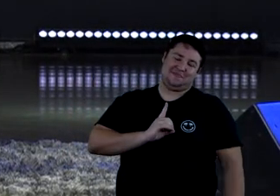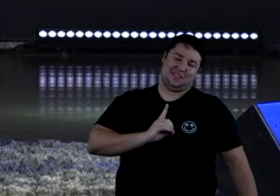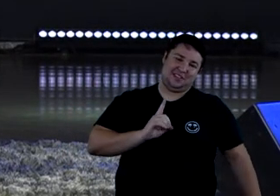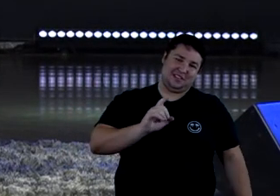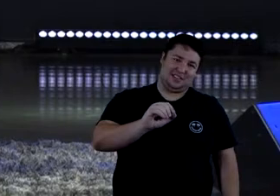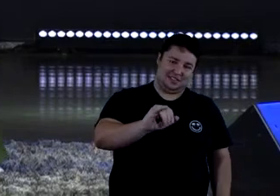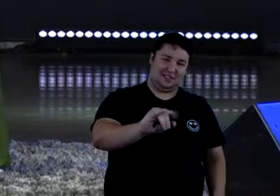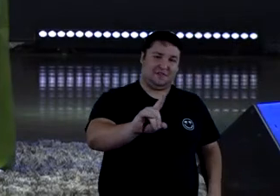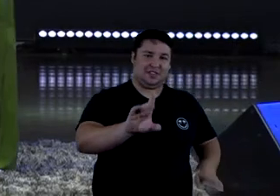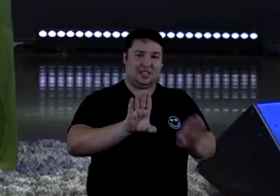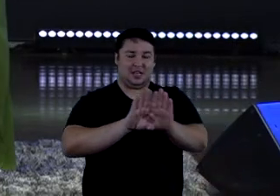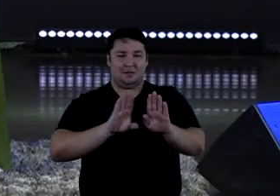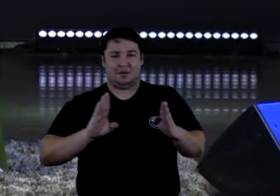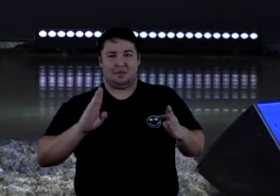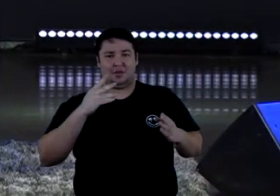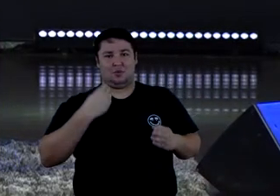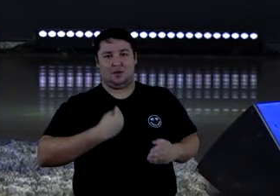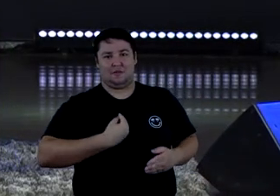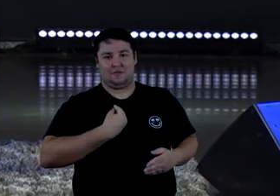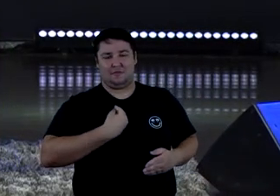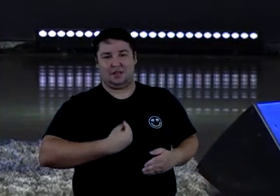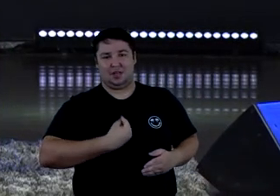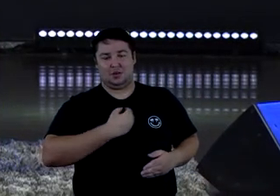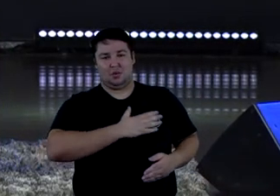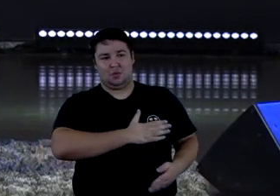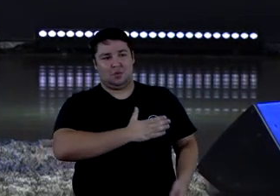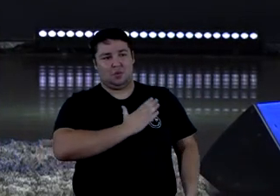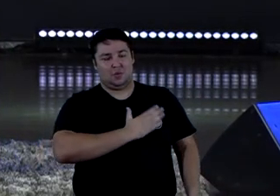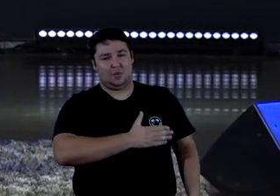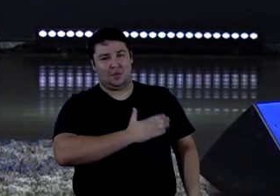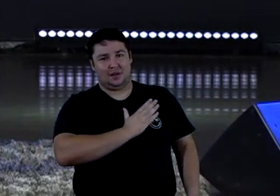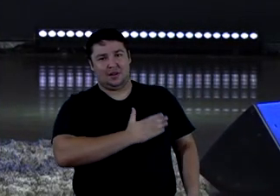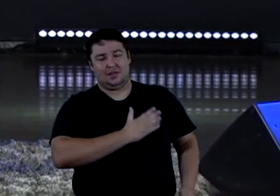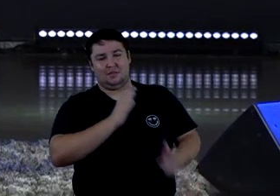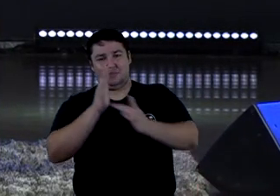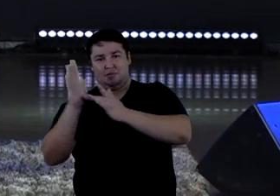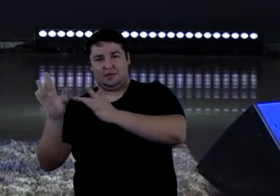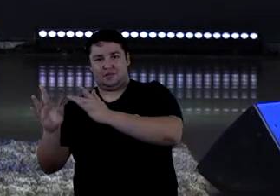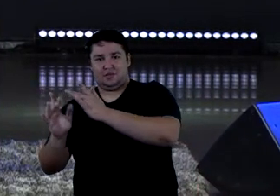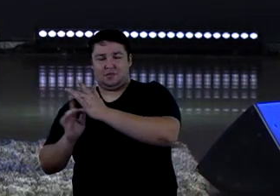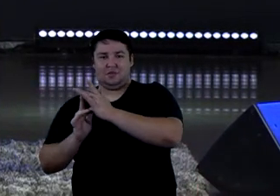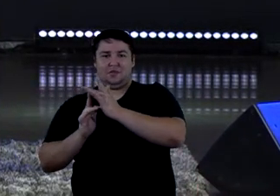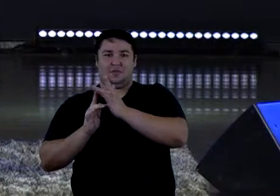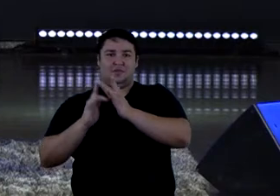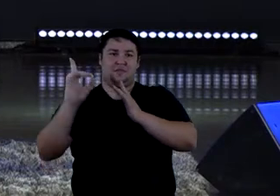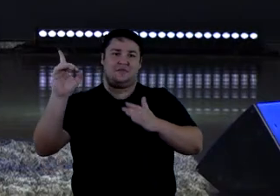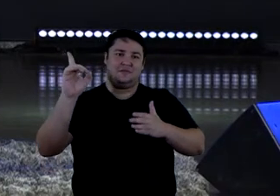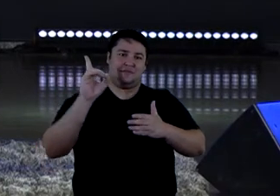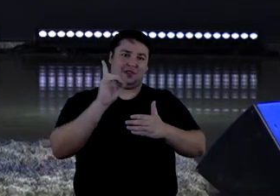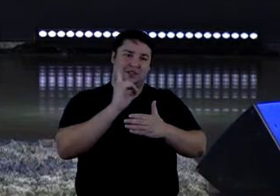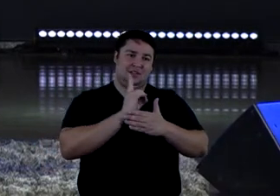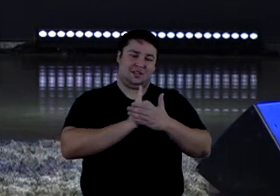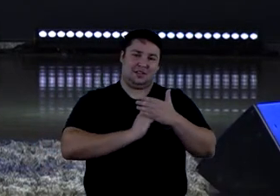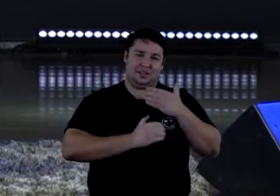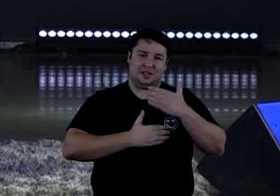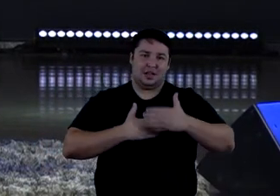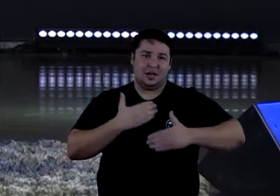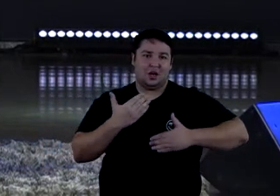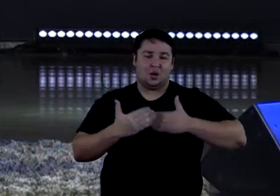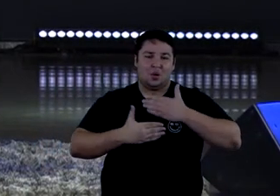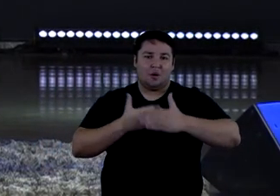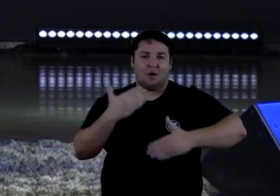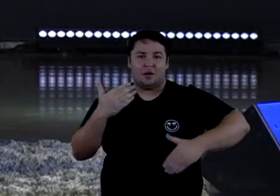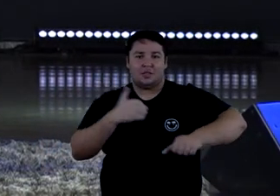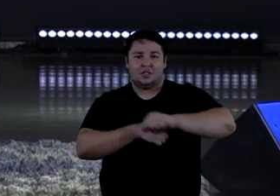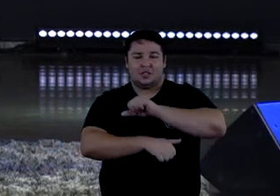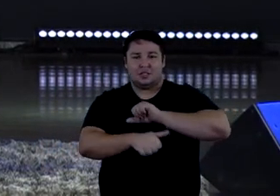Se você abrir a porta da tua vida, a porta do teu coração, Ele vai entrar. E um processo de